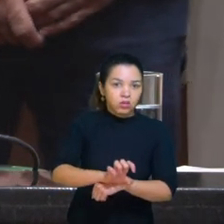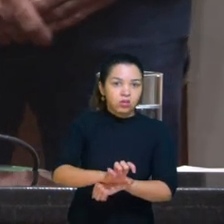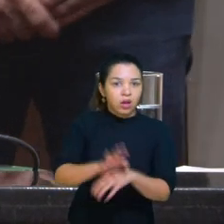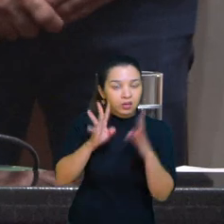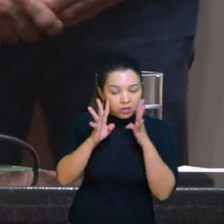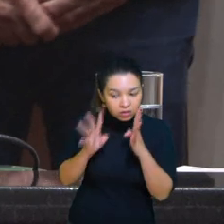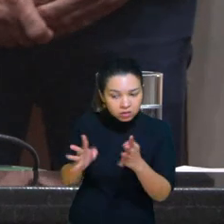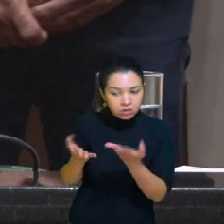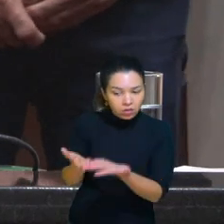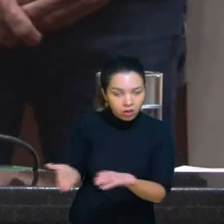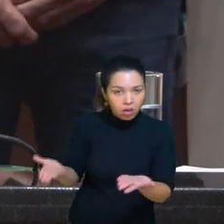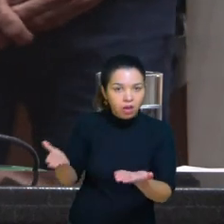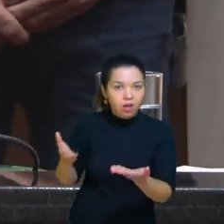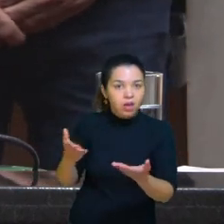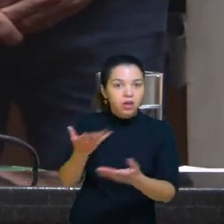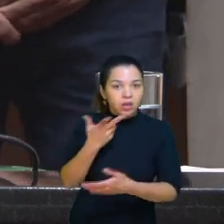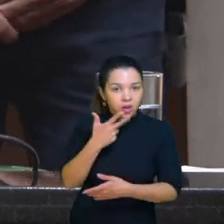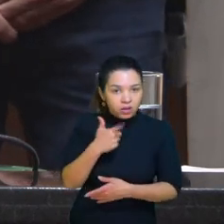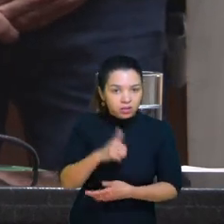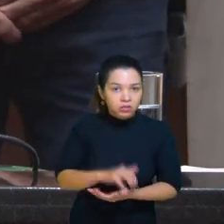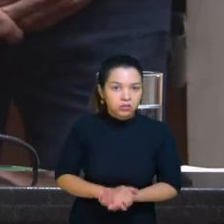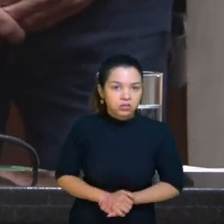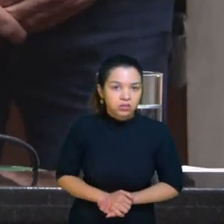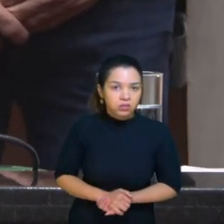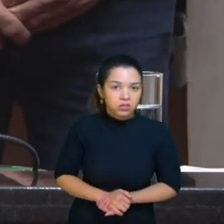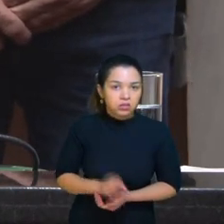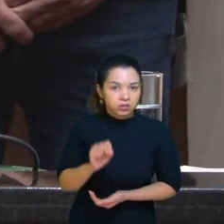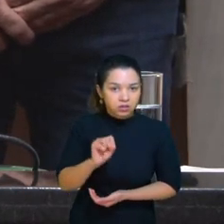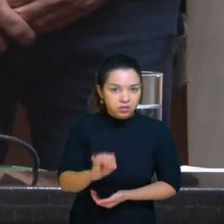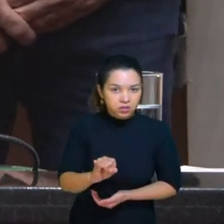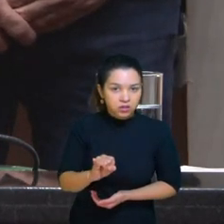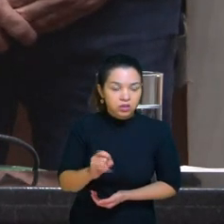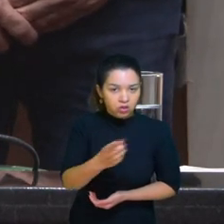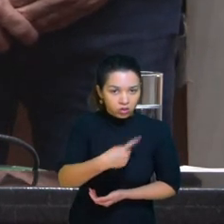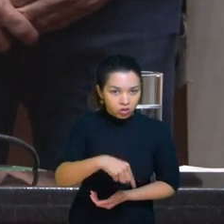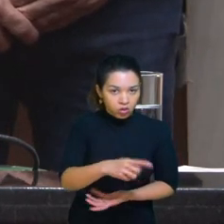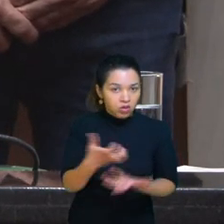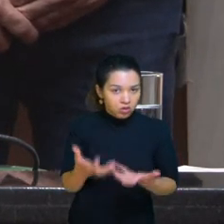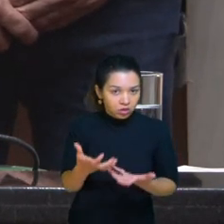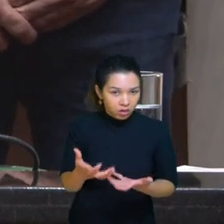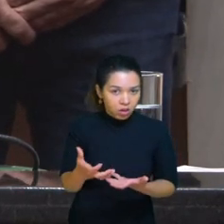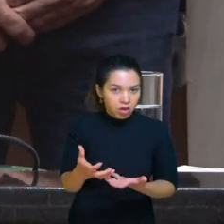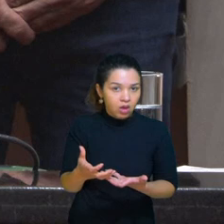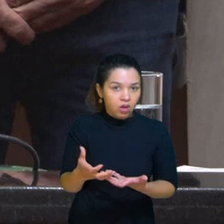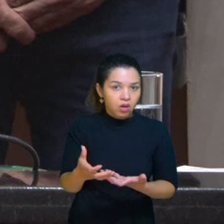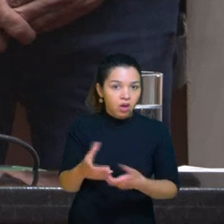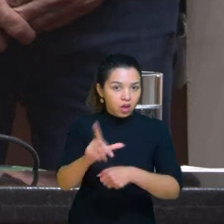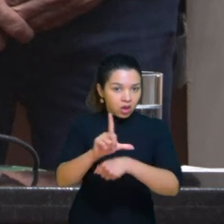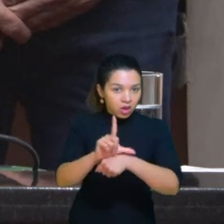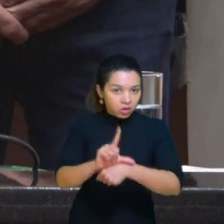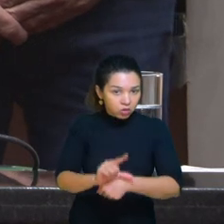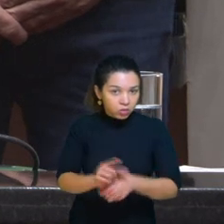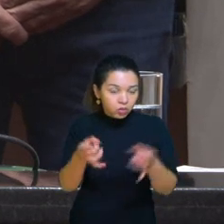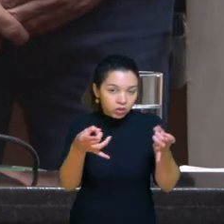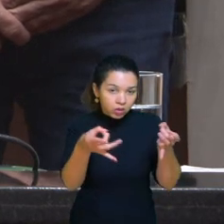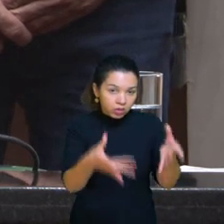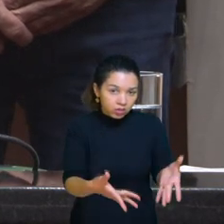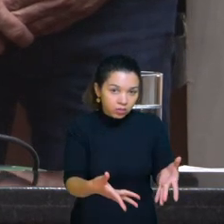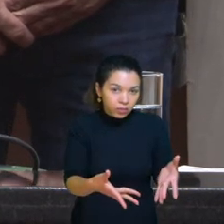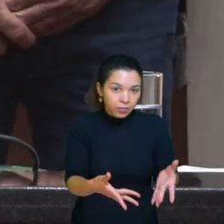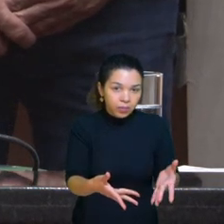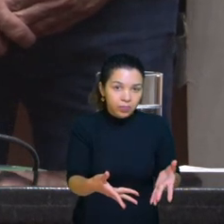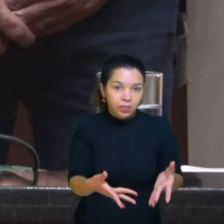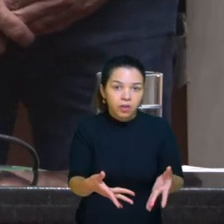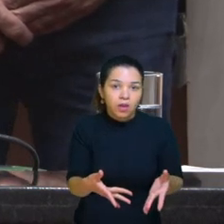crianças porque se nós queremos ter né Eh uma redução da evasão a evasão ela não é